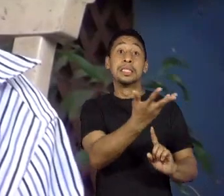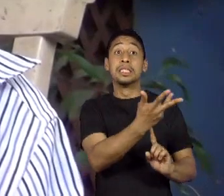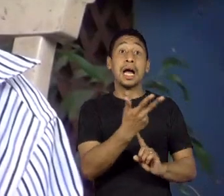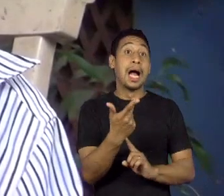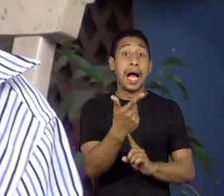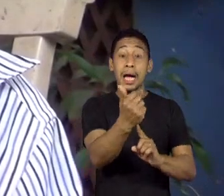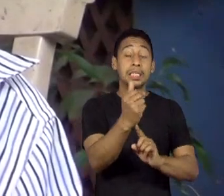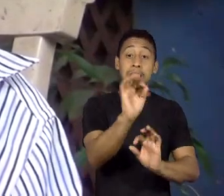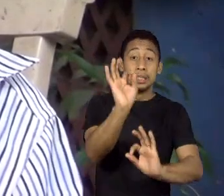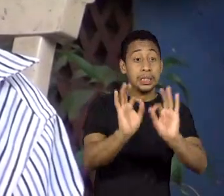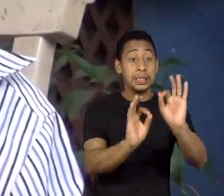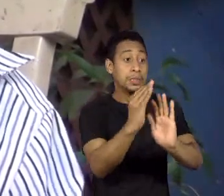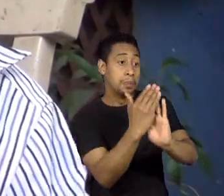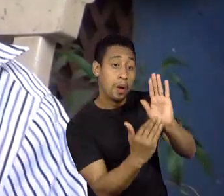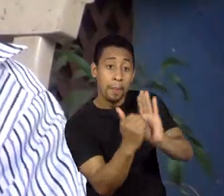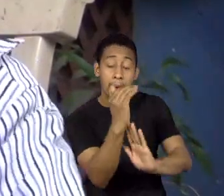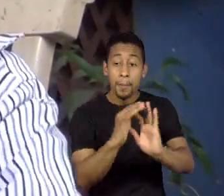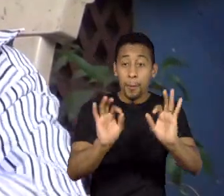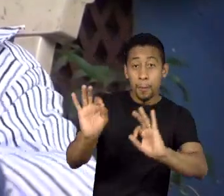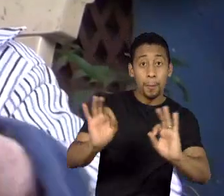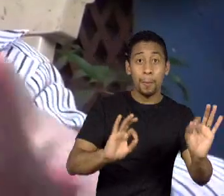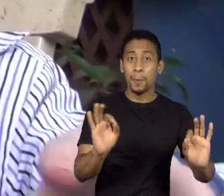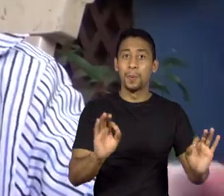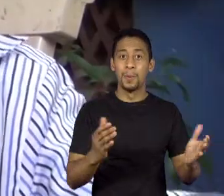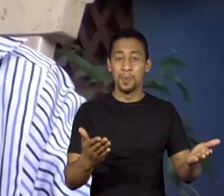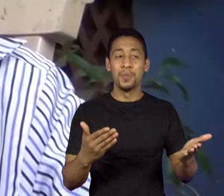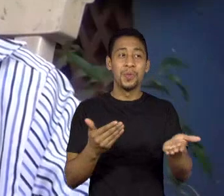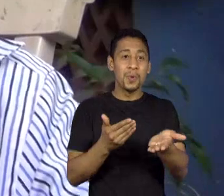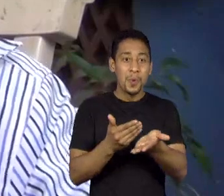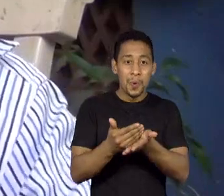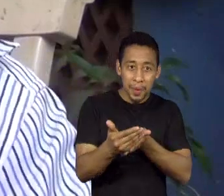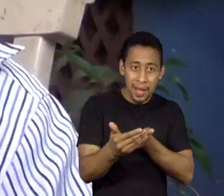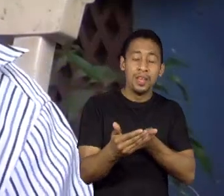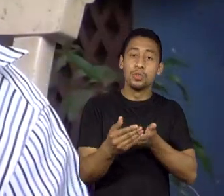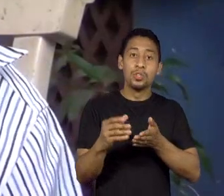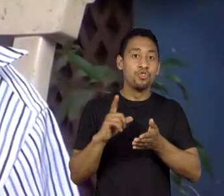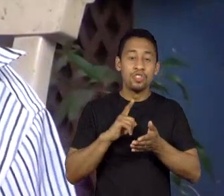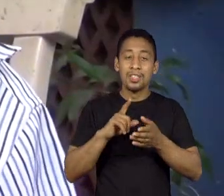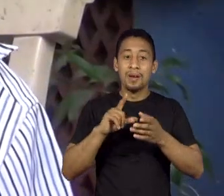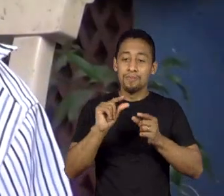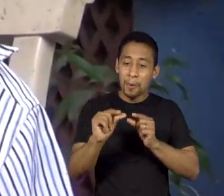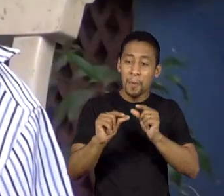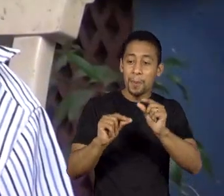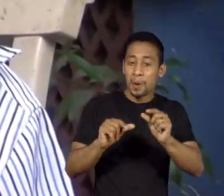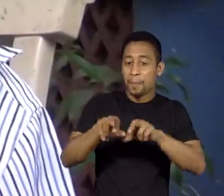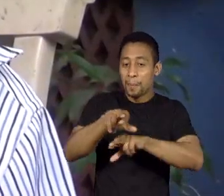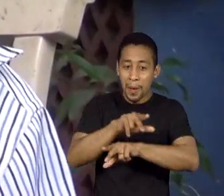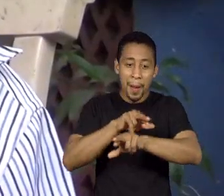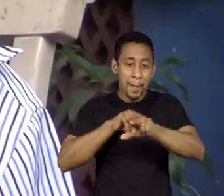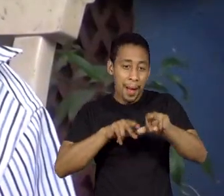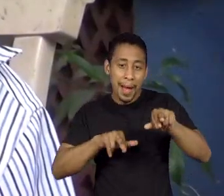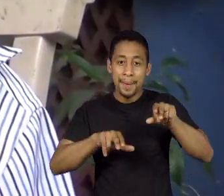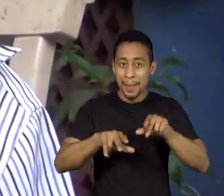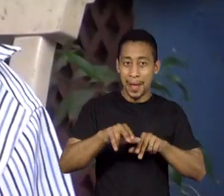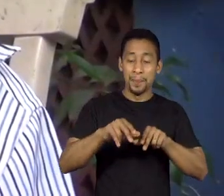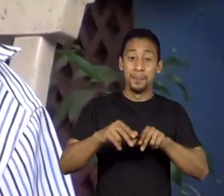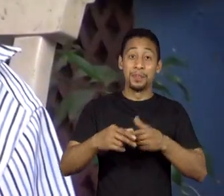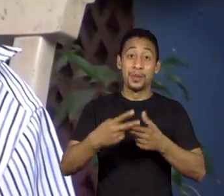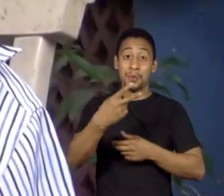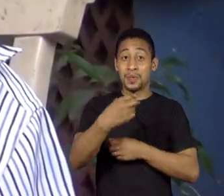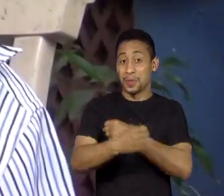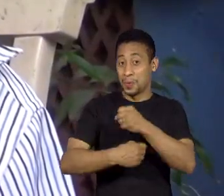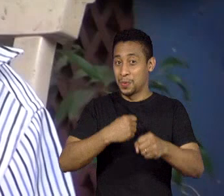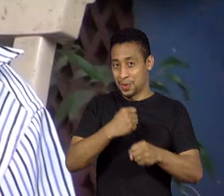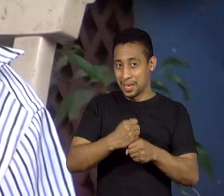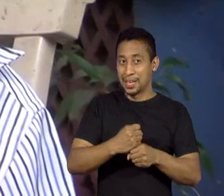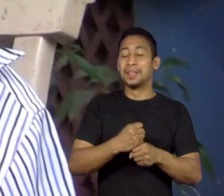gráficas. No primeiro ano é um pouquinho de tudo. No segundo ano eu já tinha que